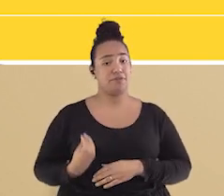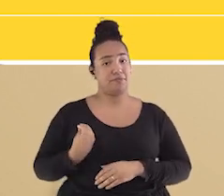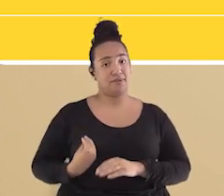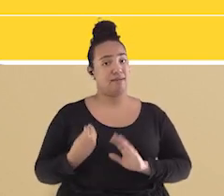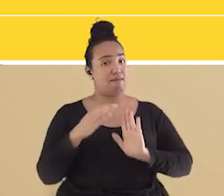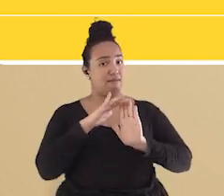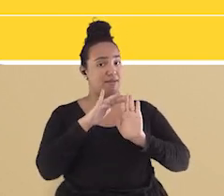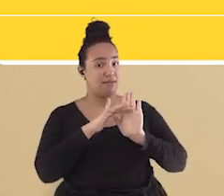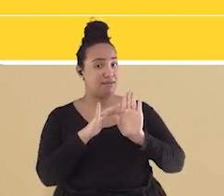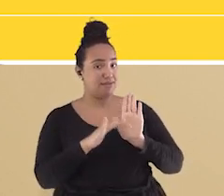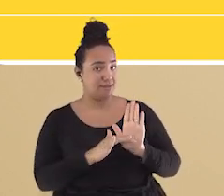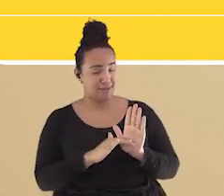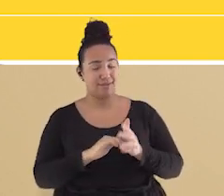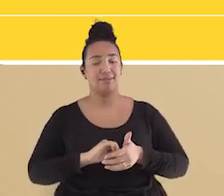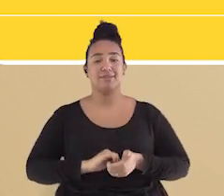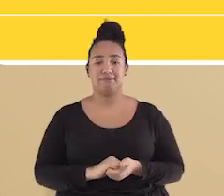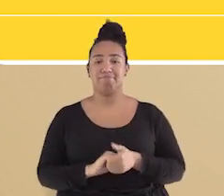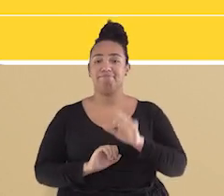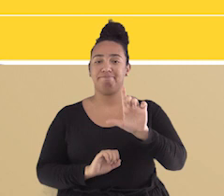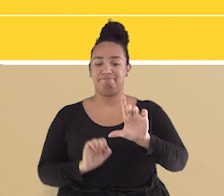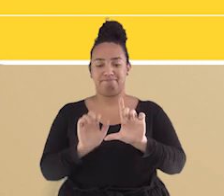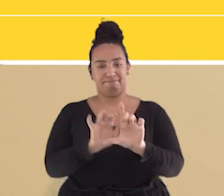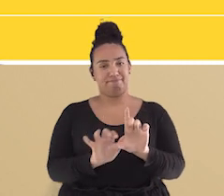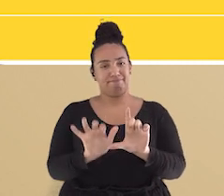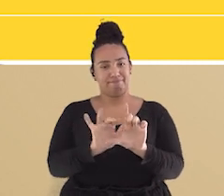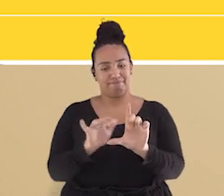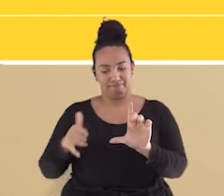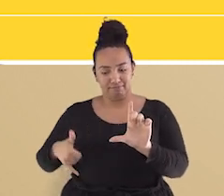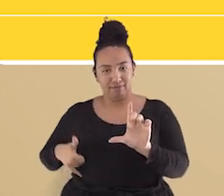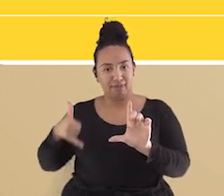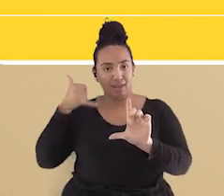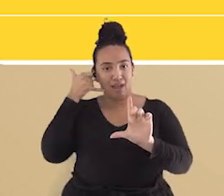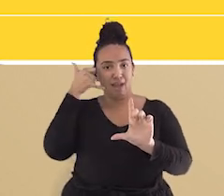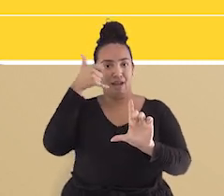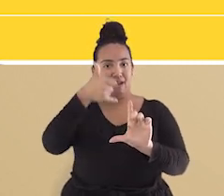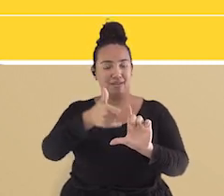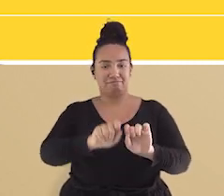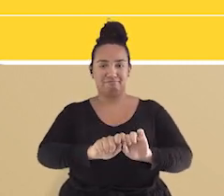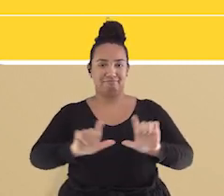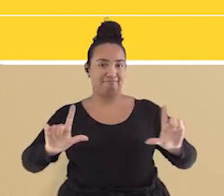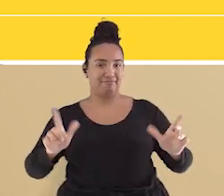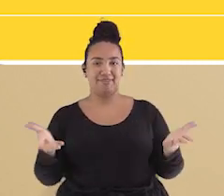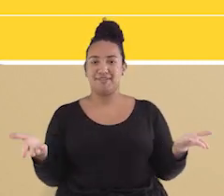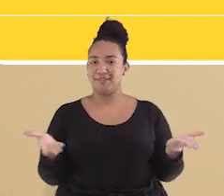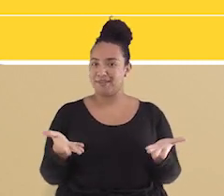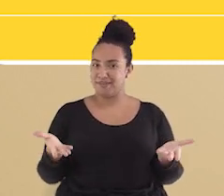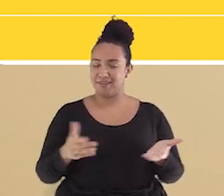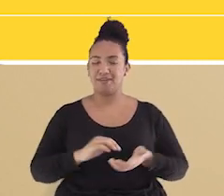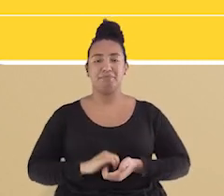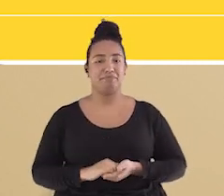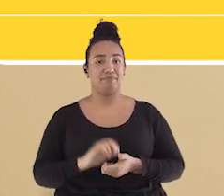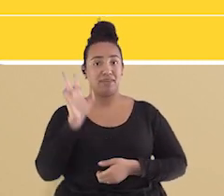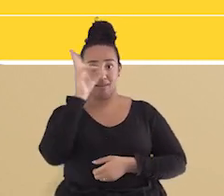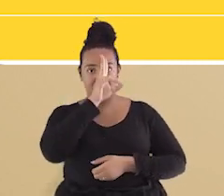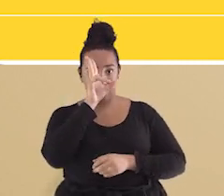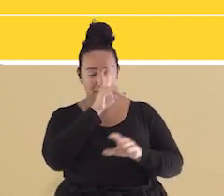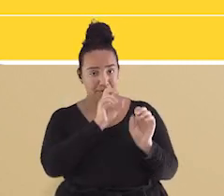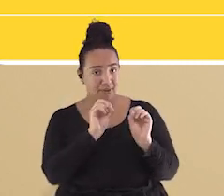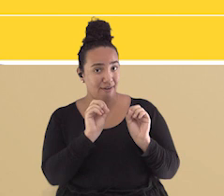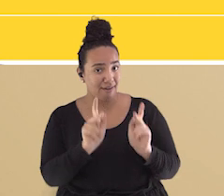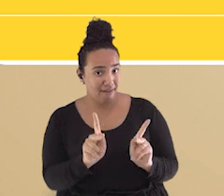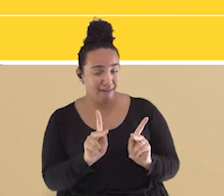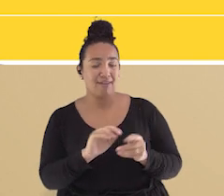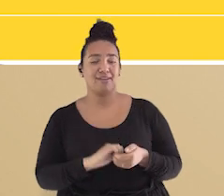presença em nossa aula, apontando a câmera do seu celular para o QR Code que aparece na tela? Não deixe de